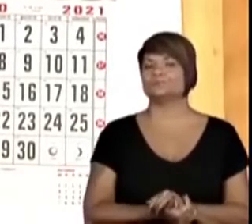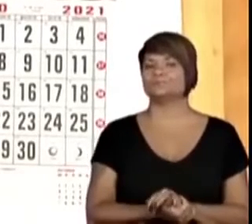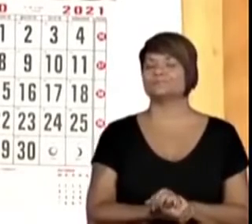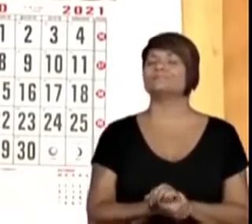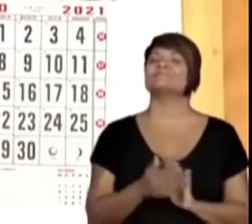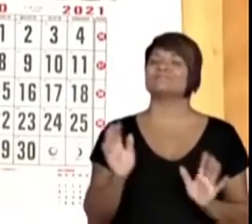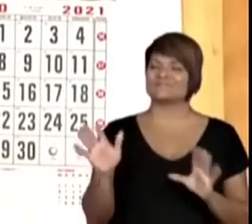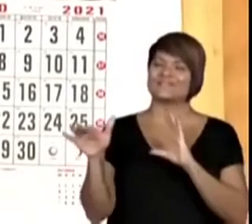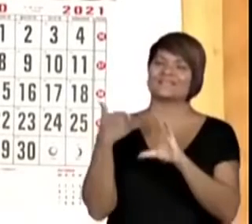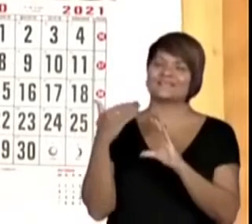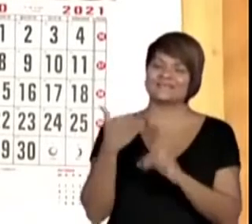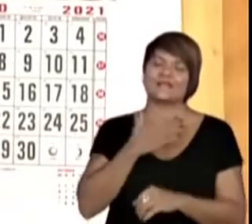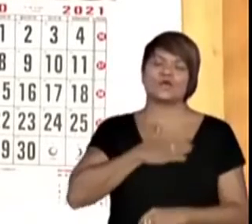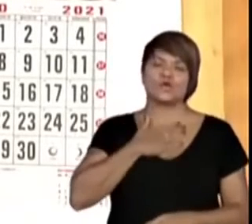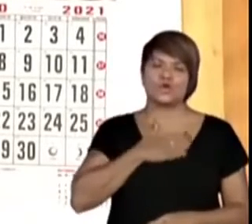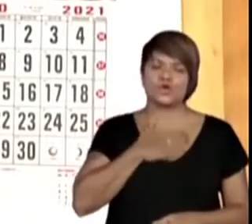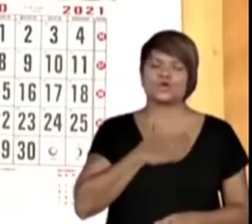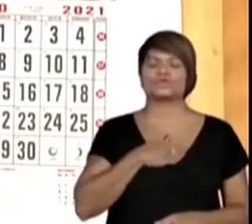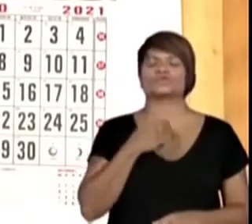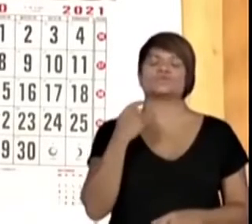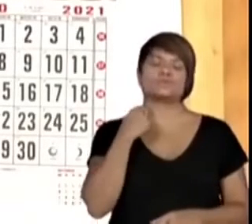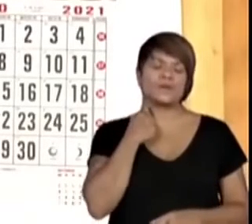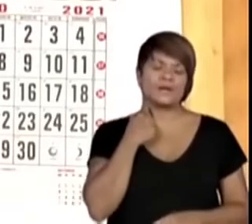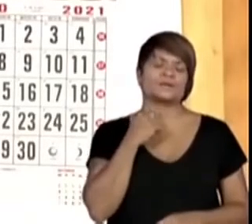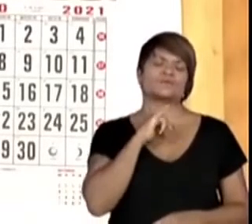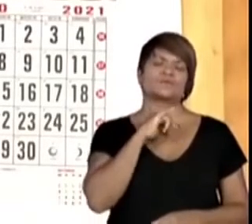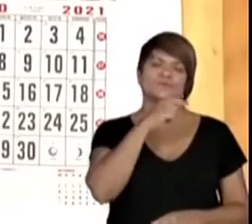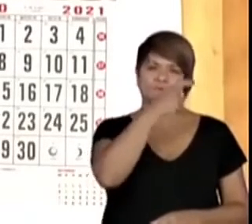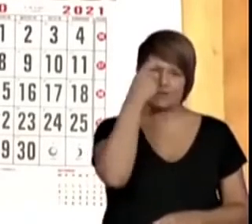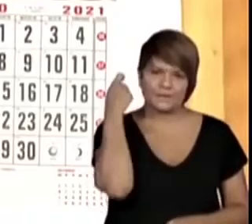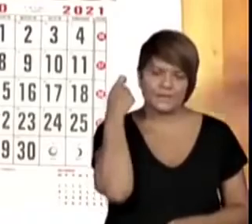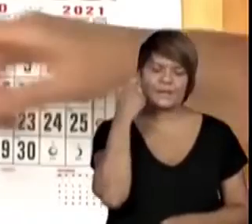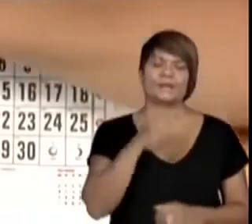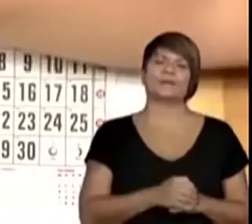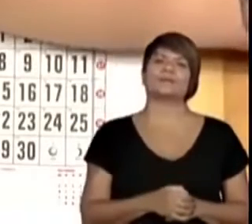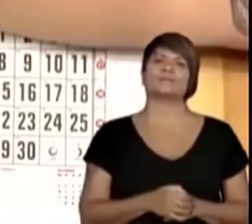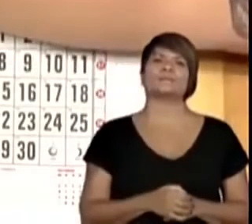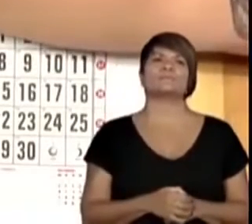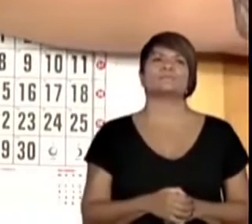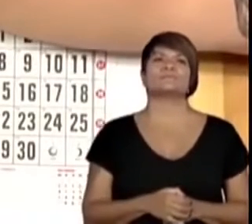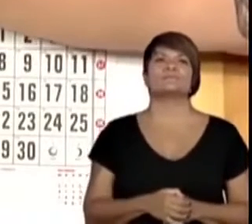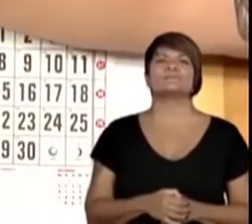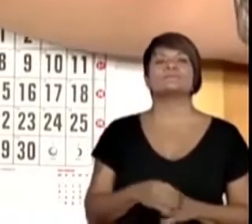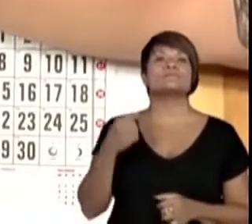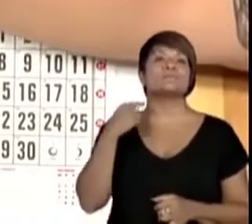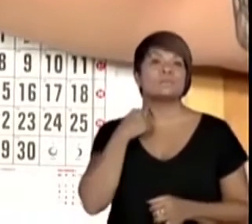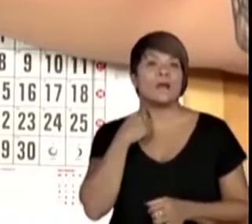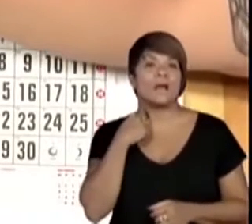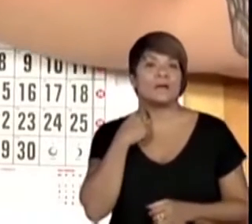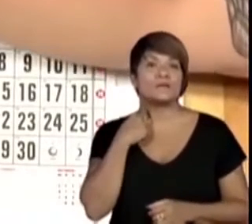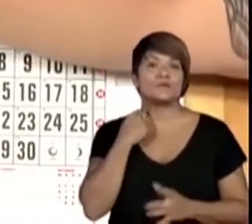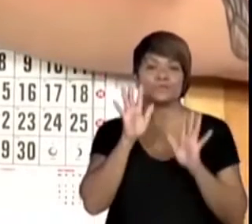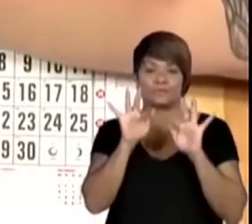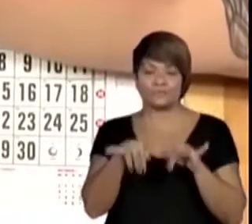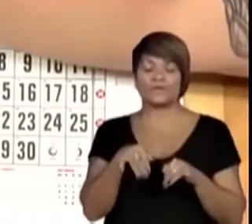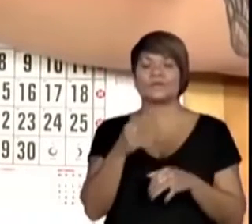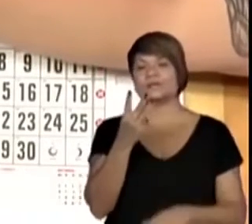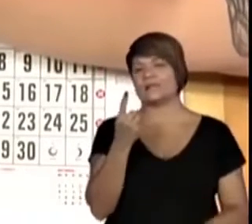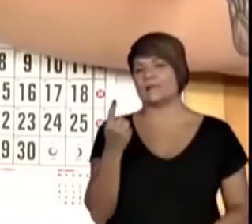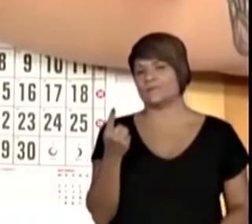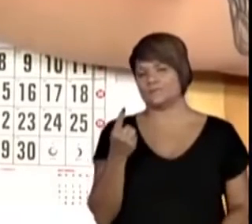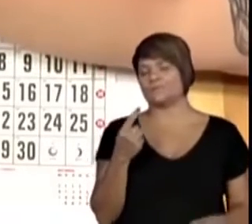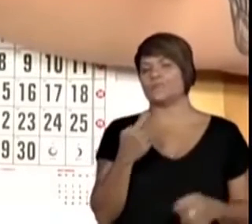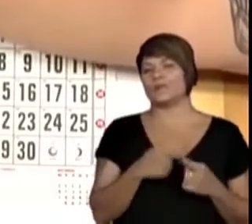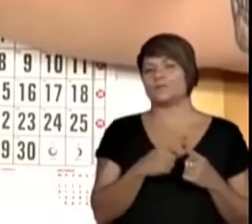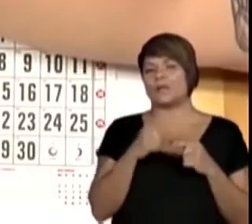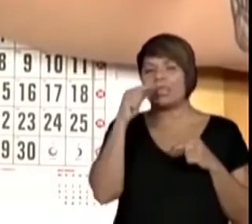respondendo. Agosto, maio, janeiro, maio. Olha, maio termina com 31. É que como não